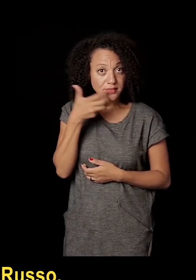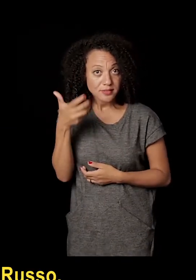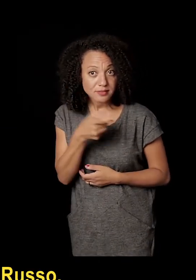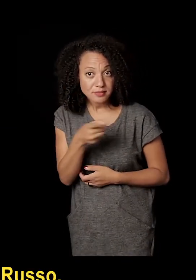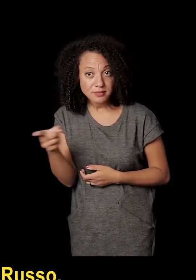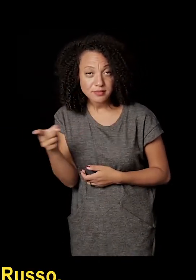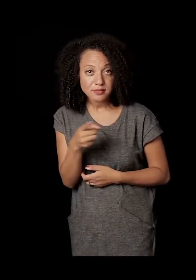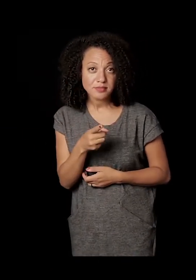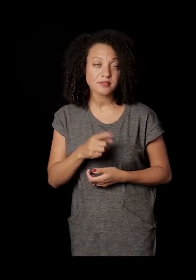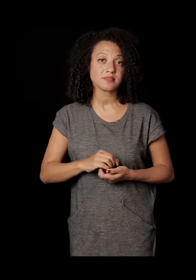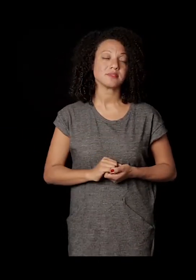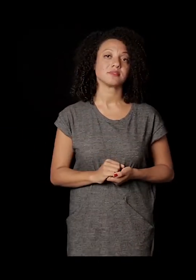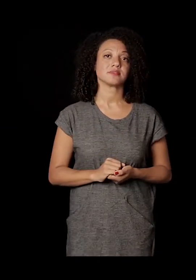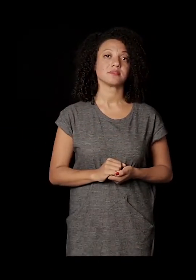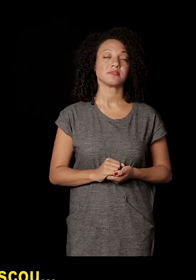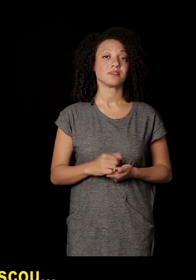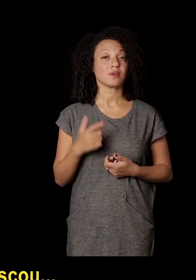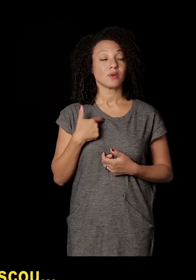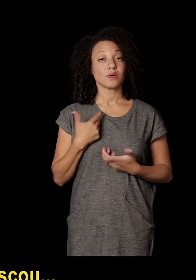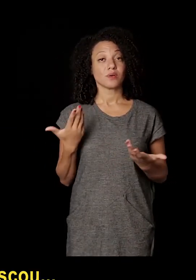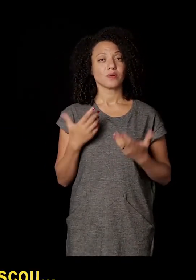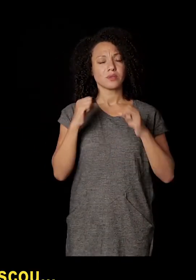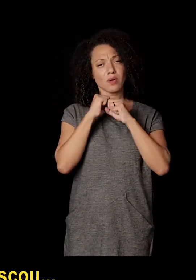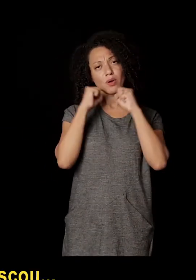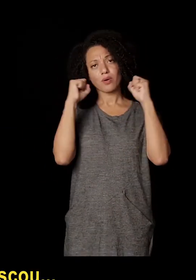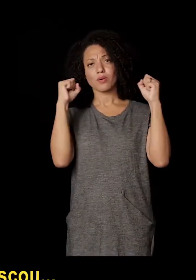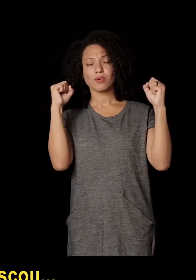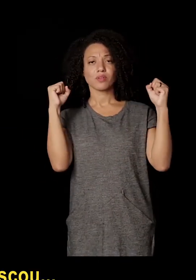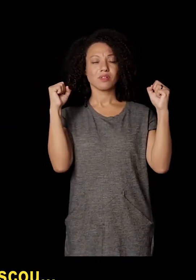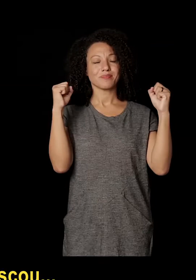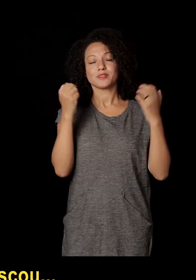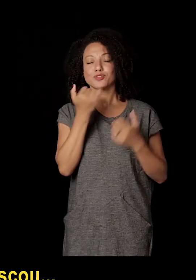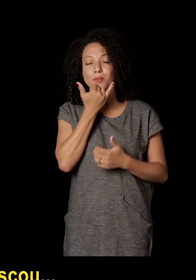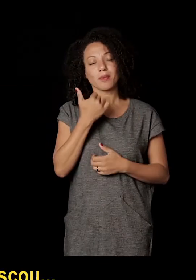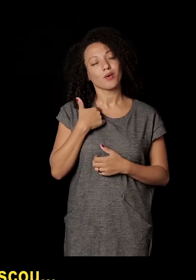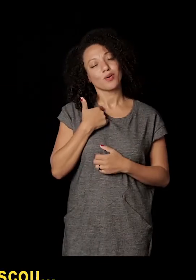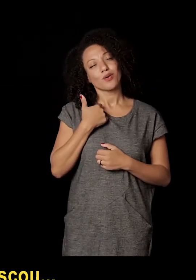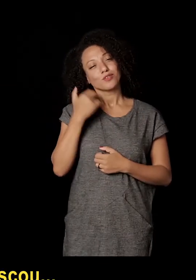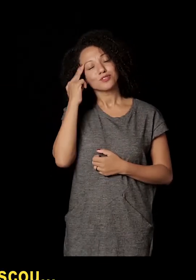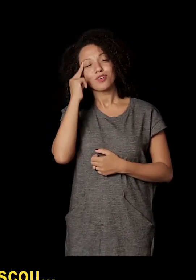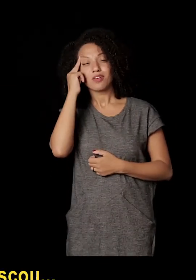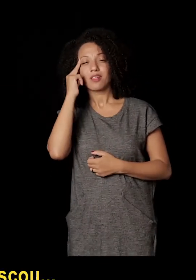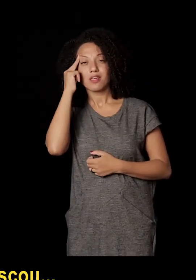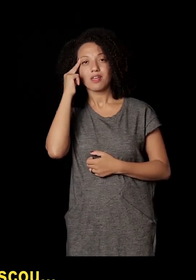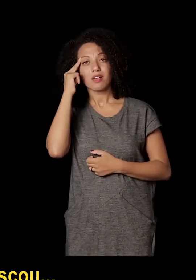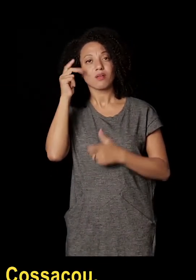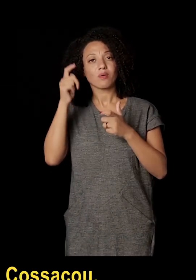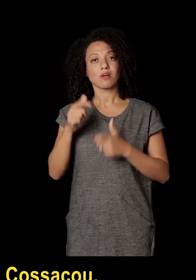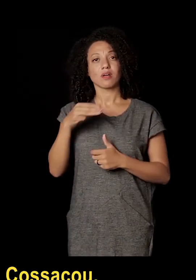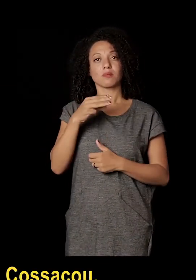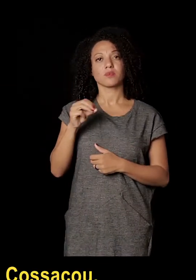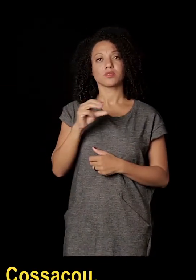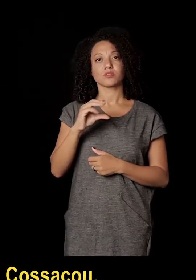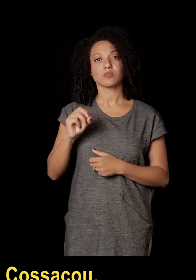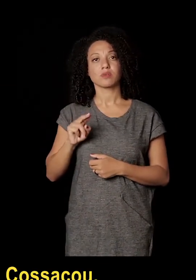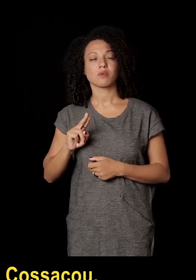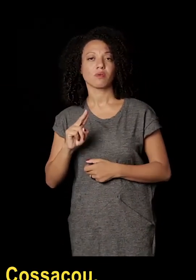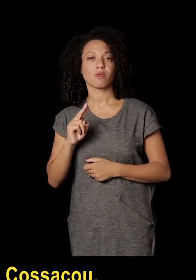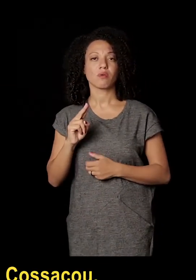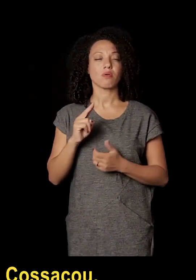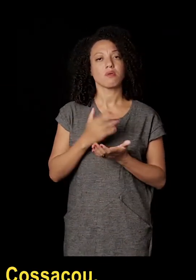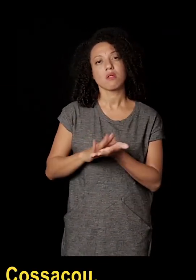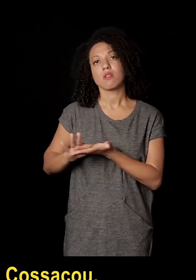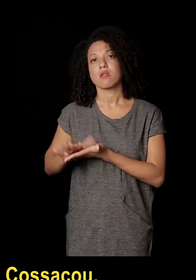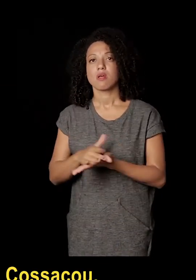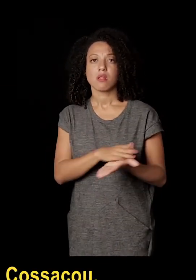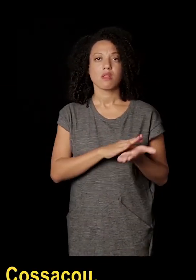cantar? Hoje acordei, hoje sonhei, né, que estava em Moscou cantando o pagode russo na